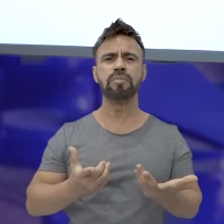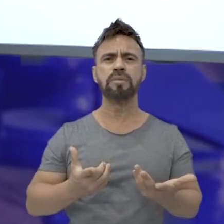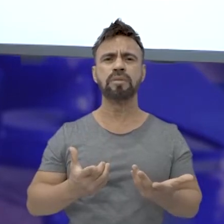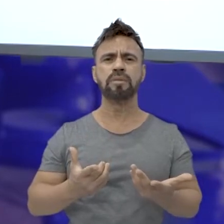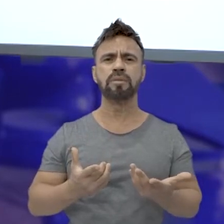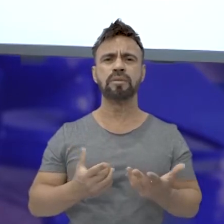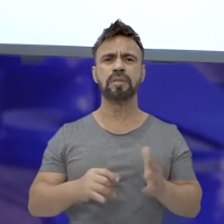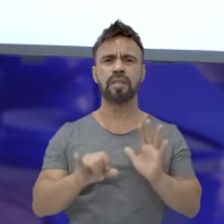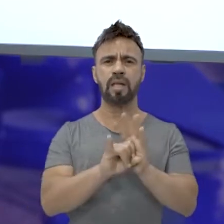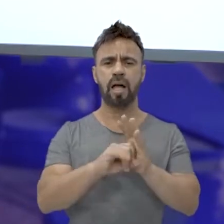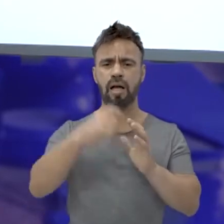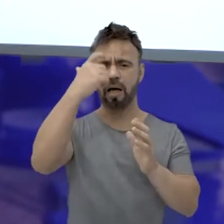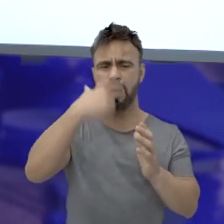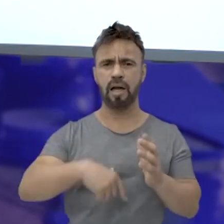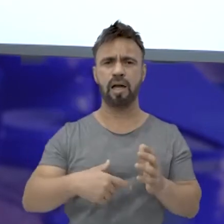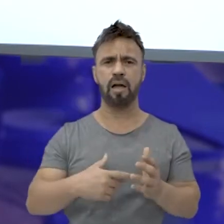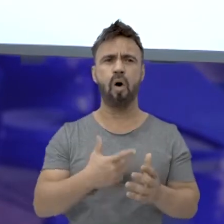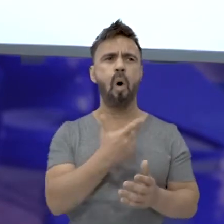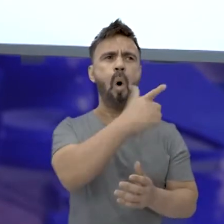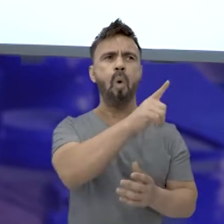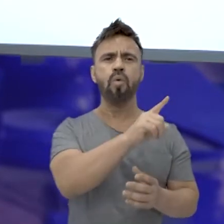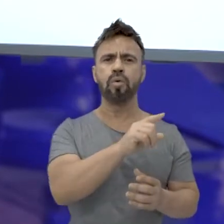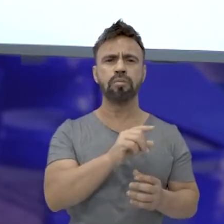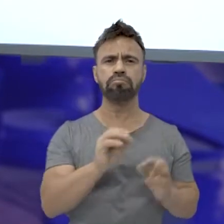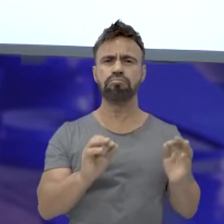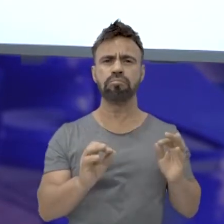outra, certo? A gente vai entender isso melhor.